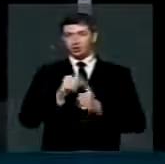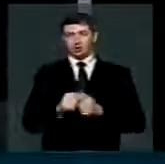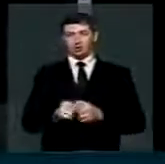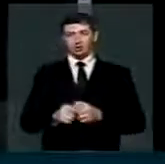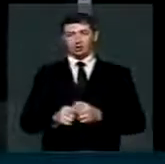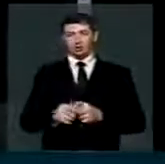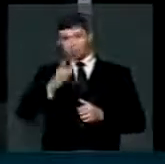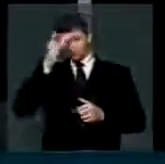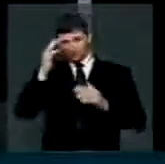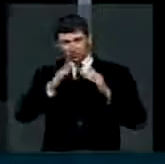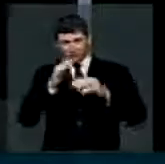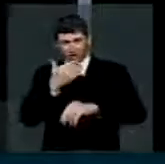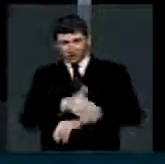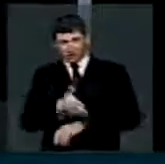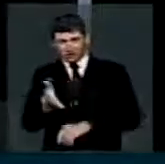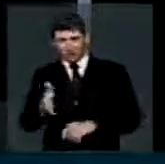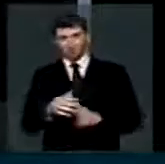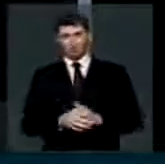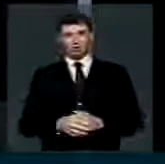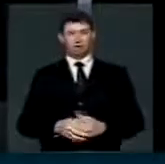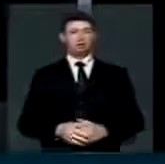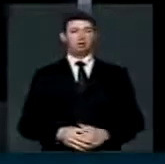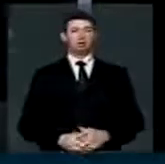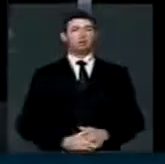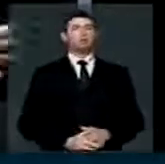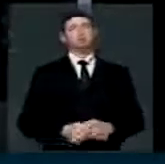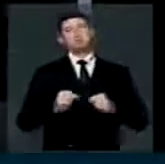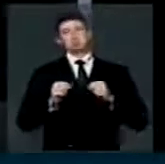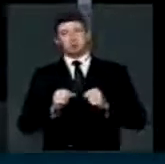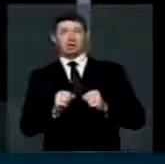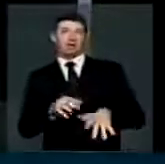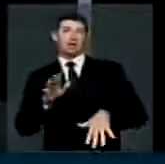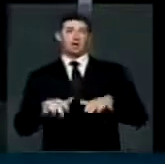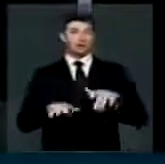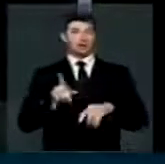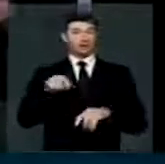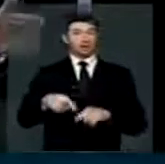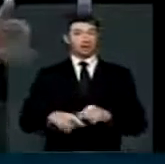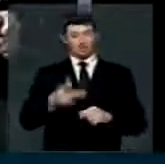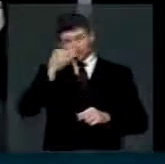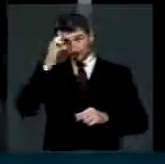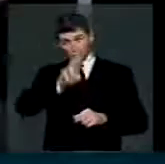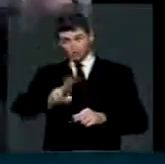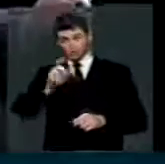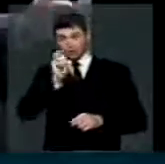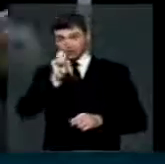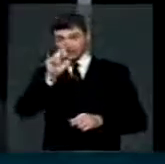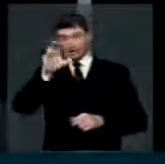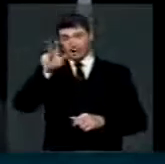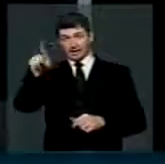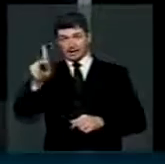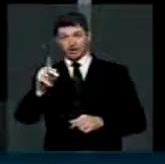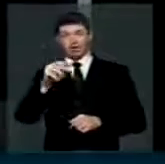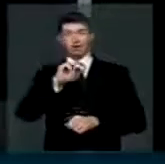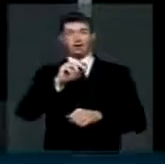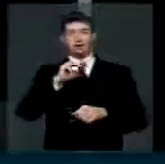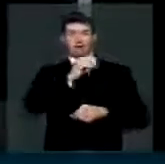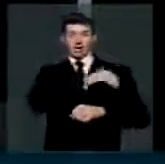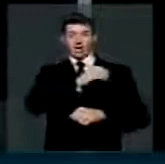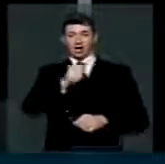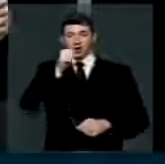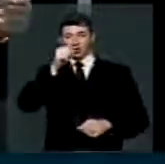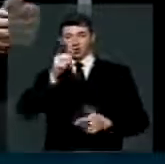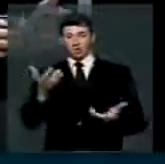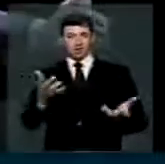O morador de rua pode ser, sim, e muitas vezes o é, usuário de crack, de álcool,